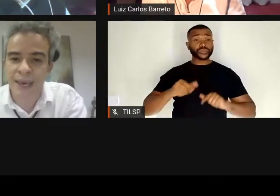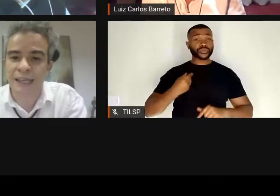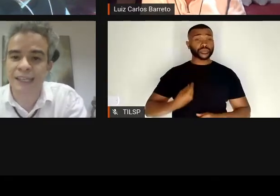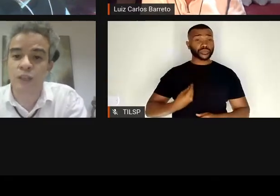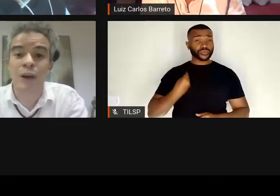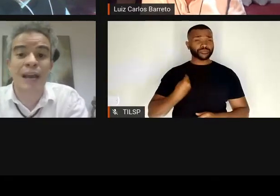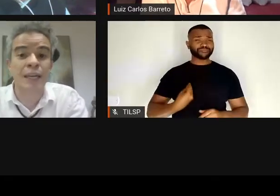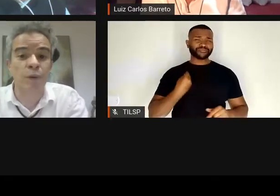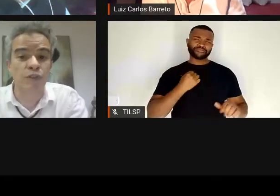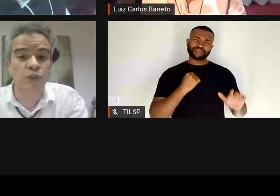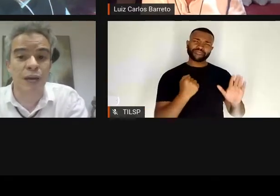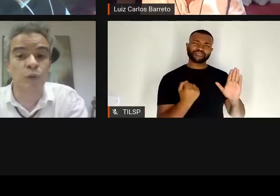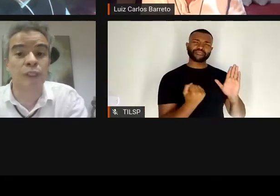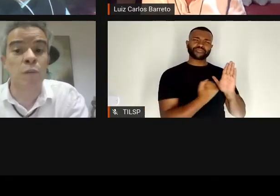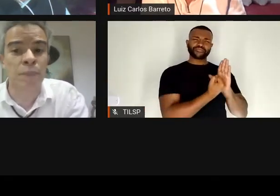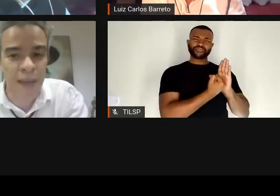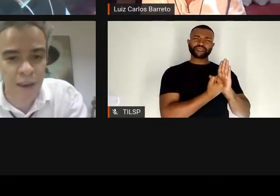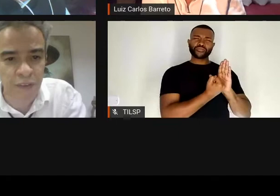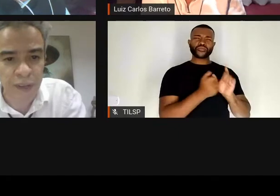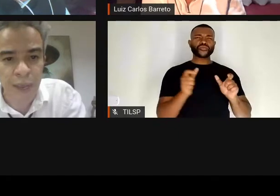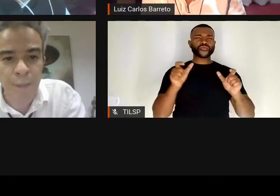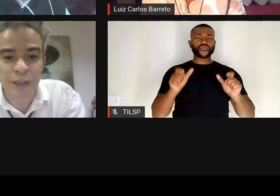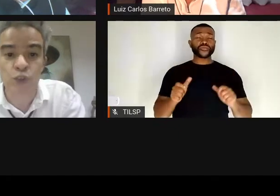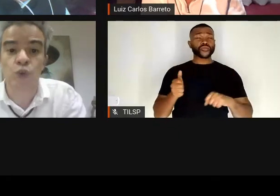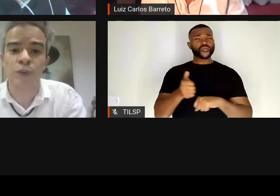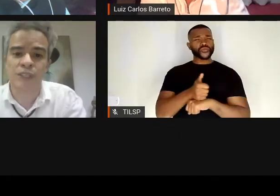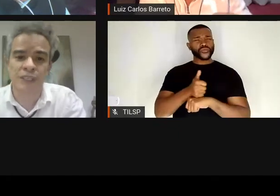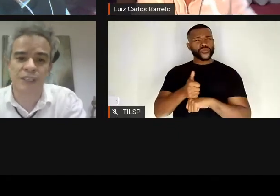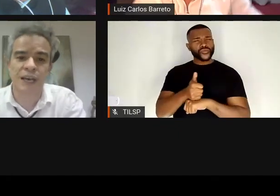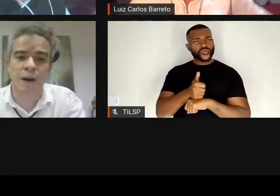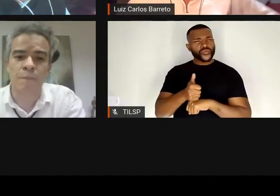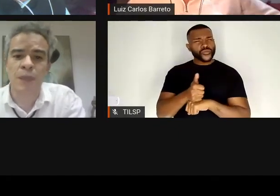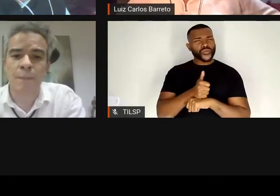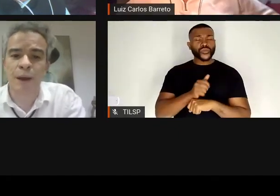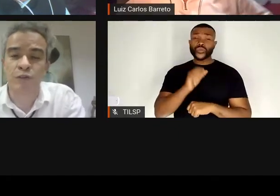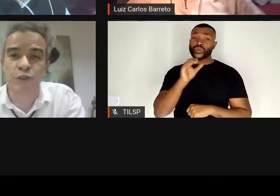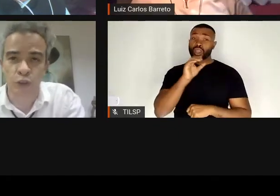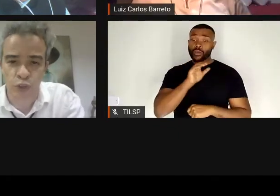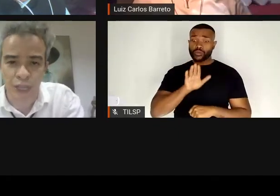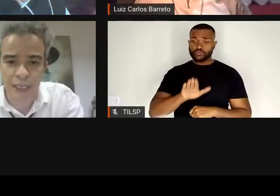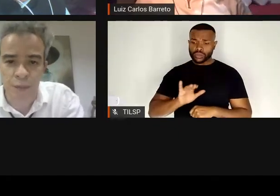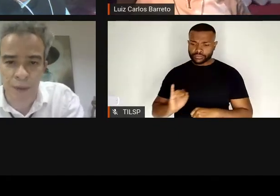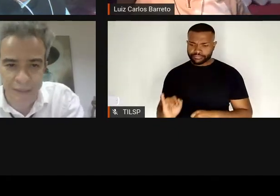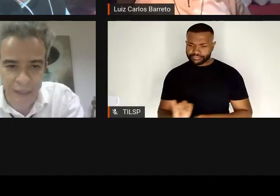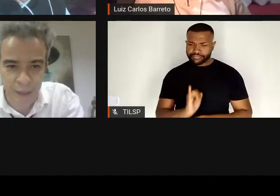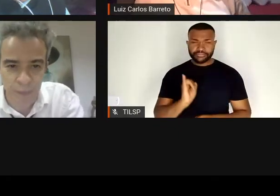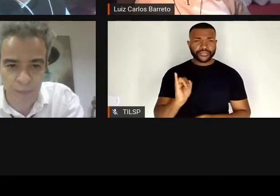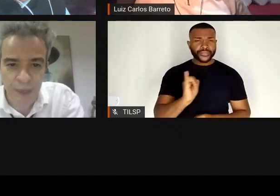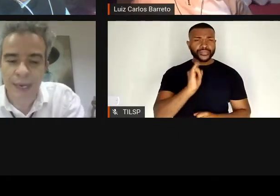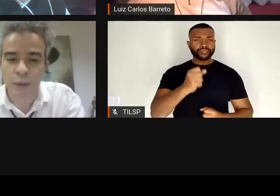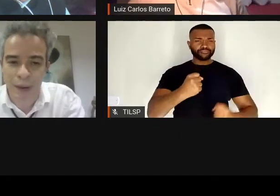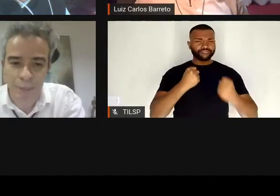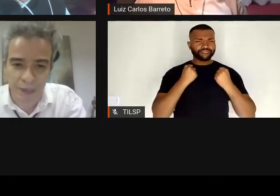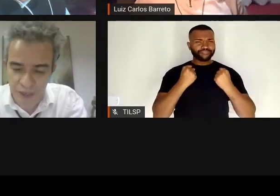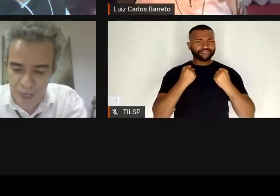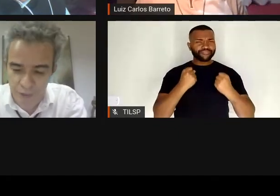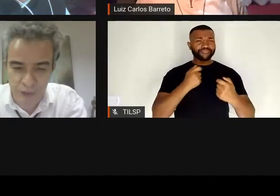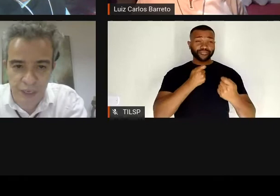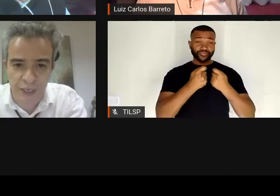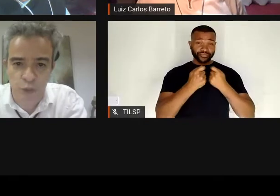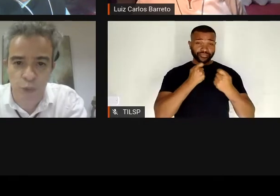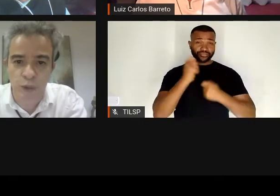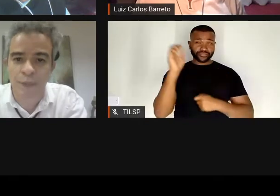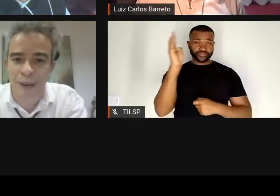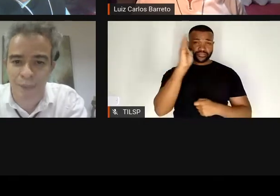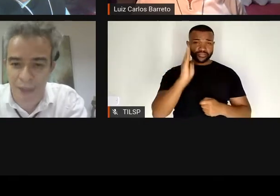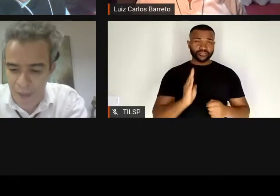marcantes, realizaram uma carreira profissional tão breve, mas substancial, para o fotojornalismo brasileiro. Quero parabenizar